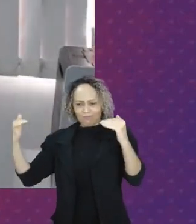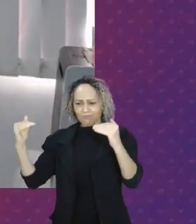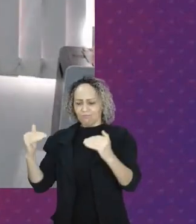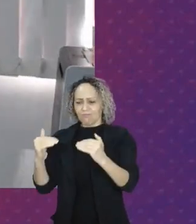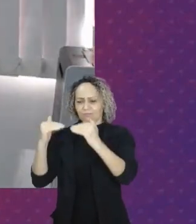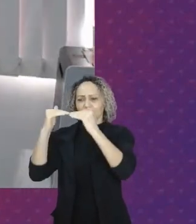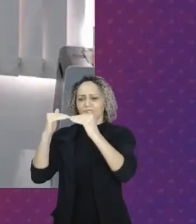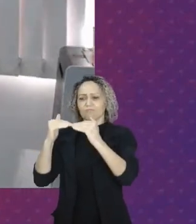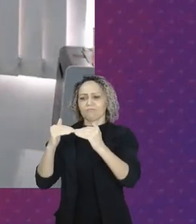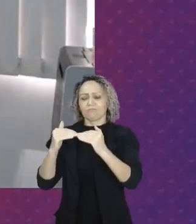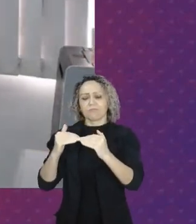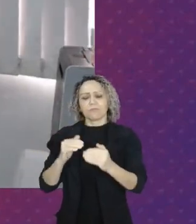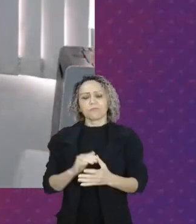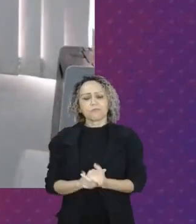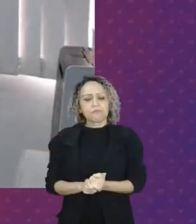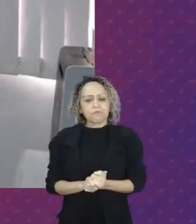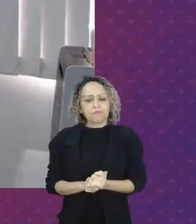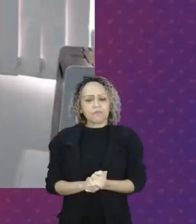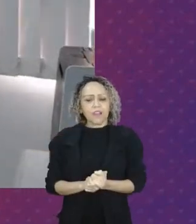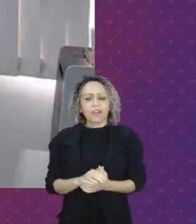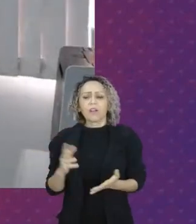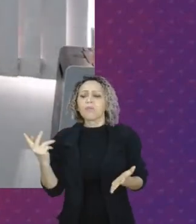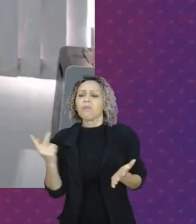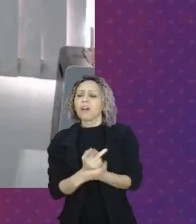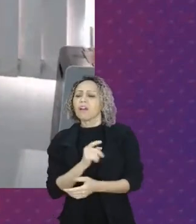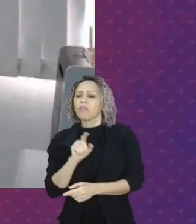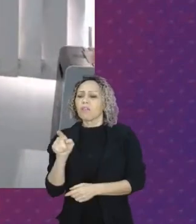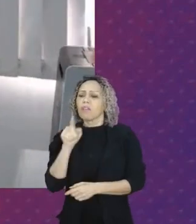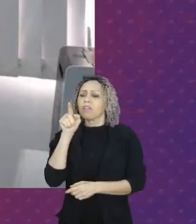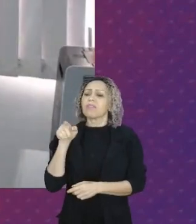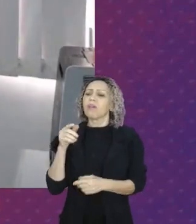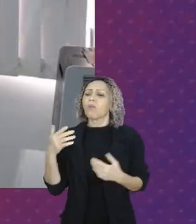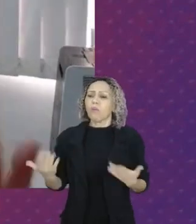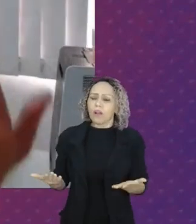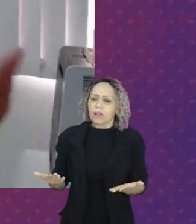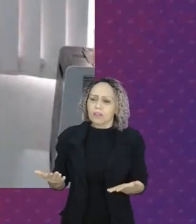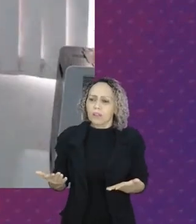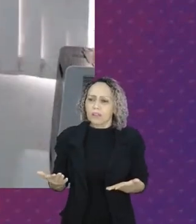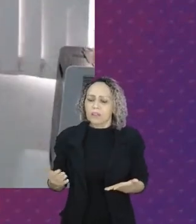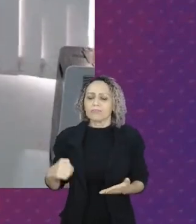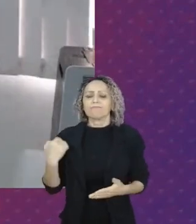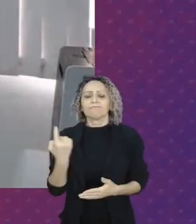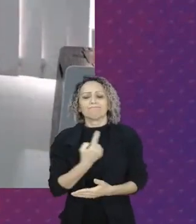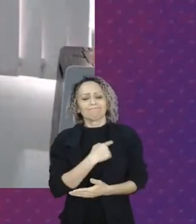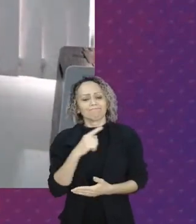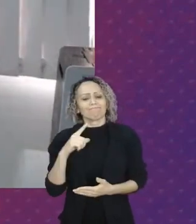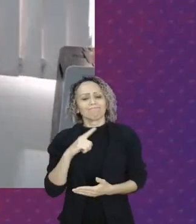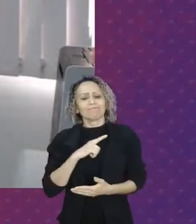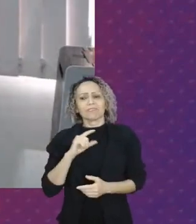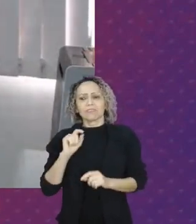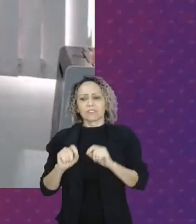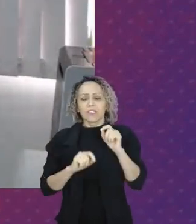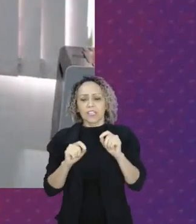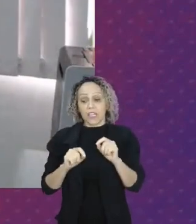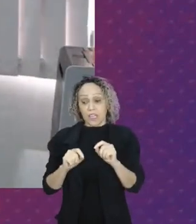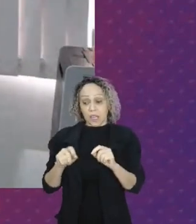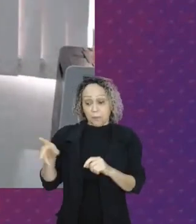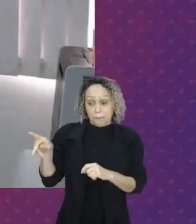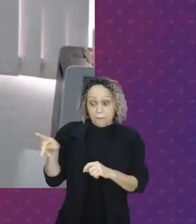que isso tudo só vai acontecer quando nós tivermos, por exemplo,